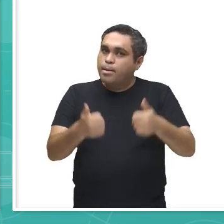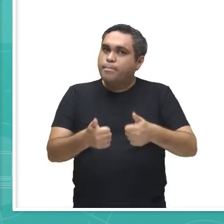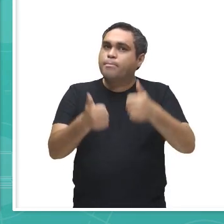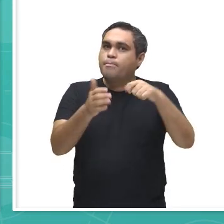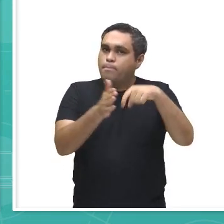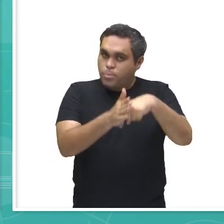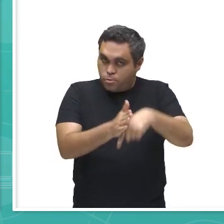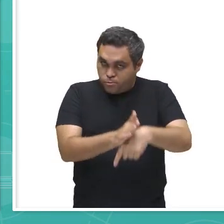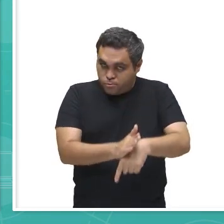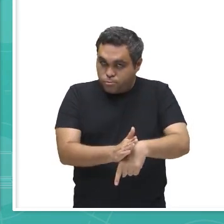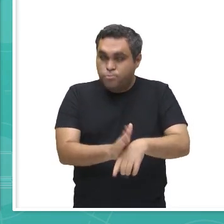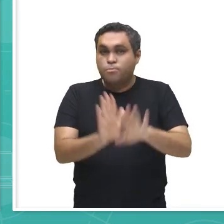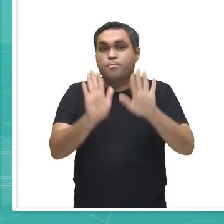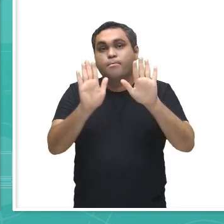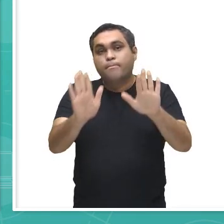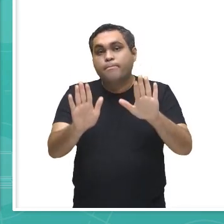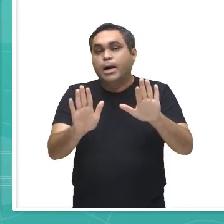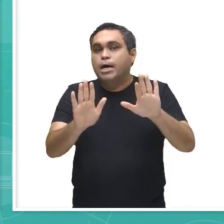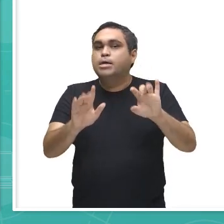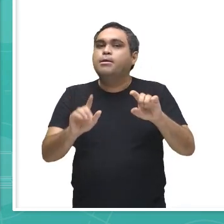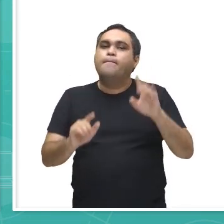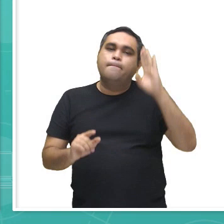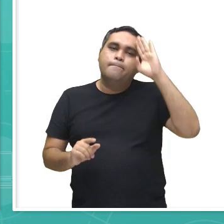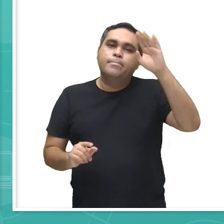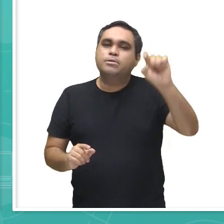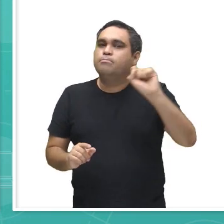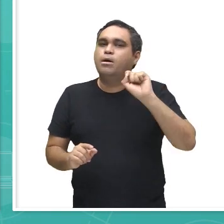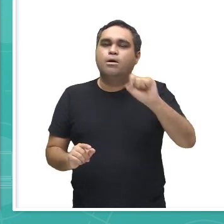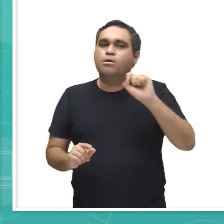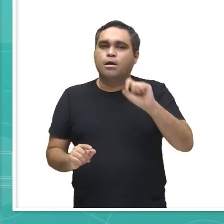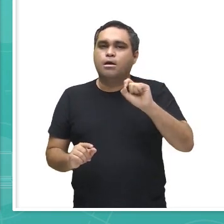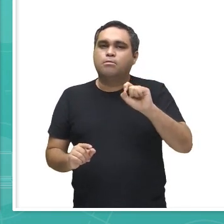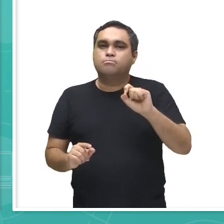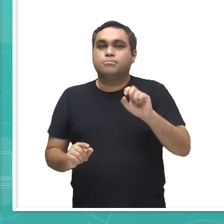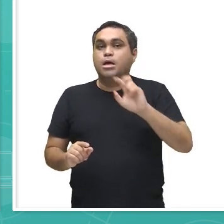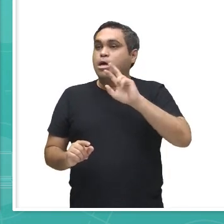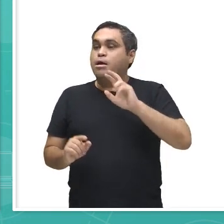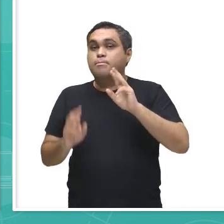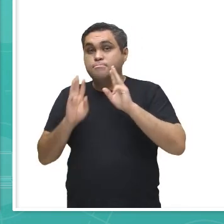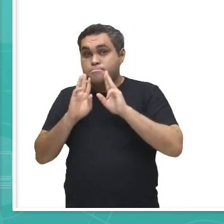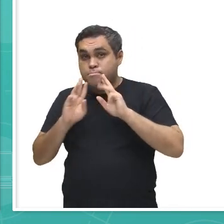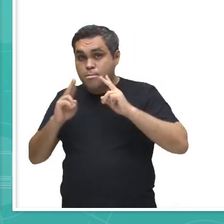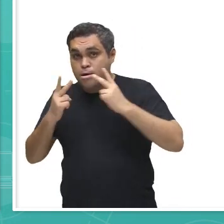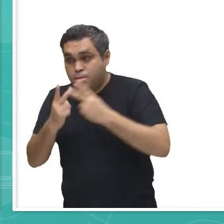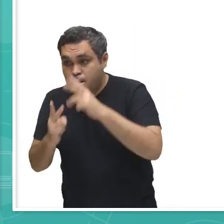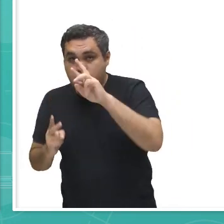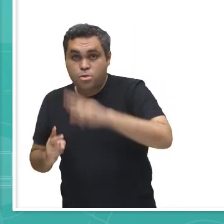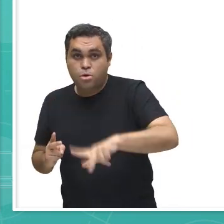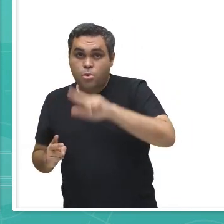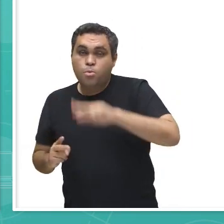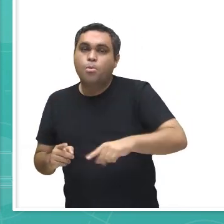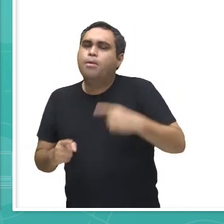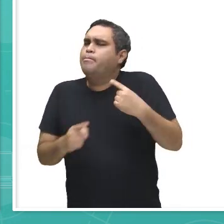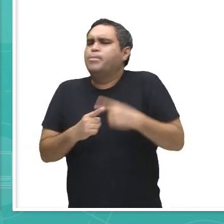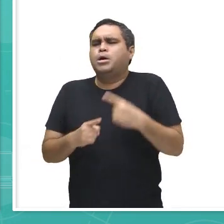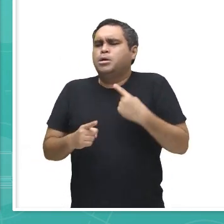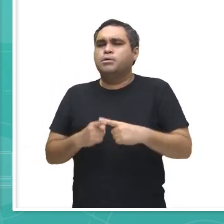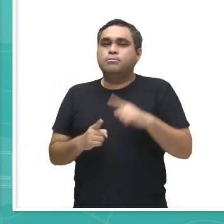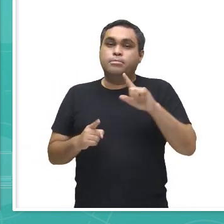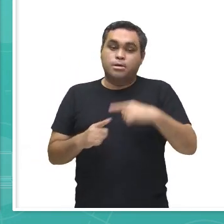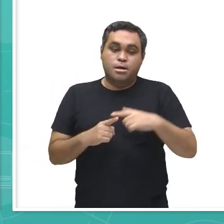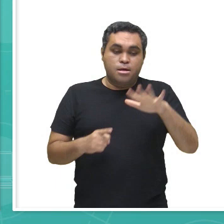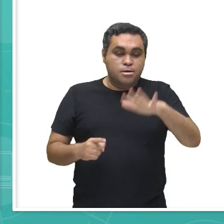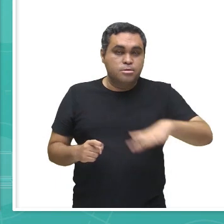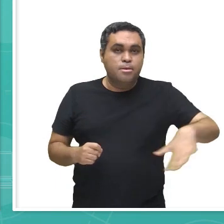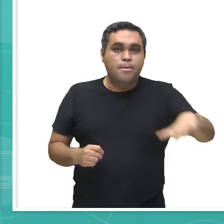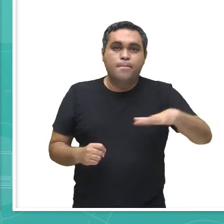aulas, mas se diferencia da matéria porque ele não ocupa um lugar no espaço e ele não